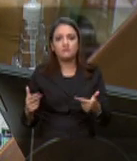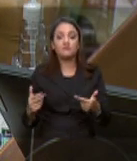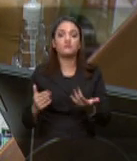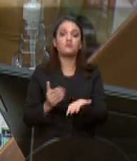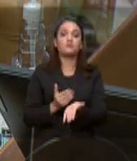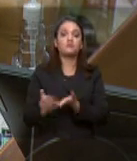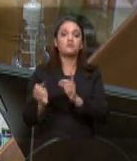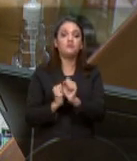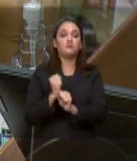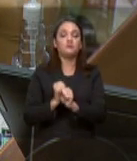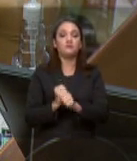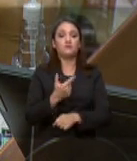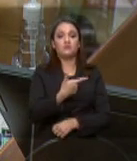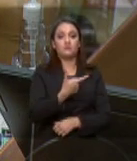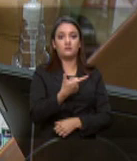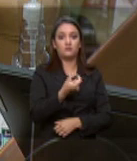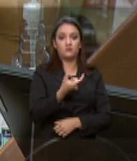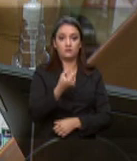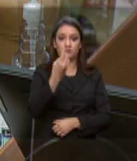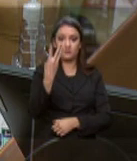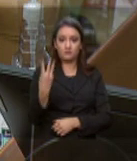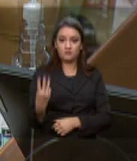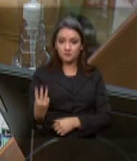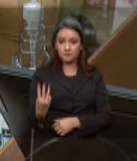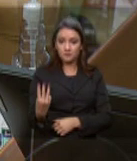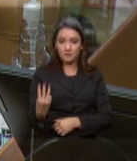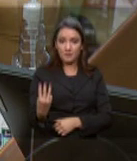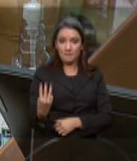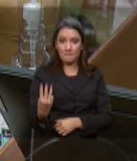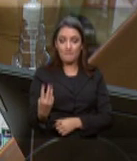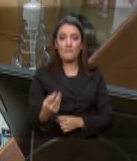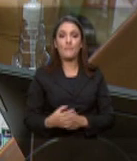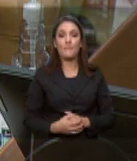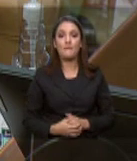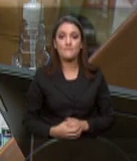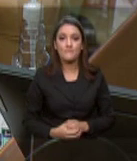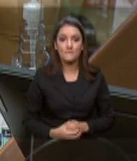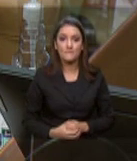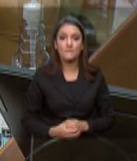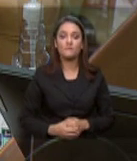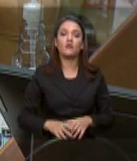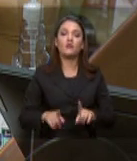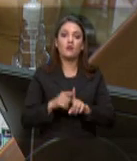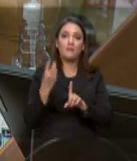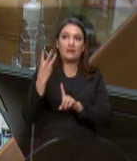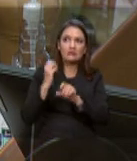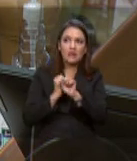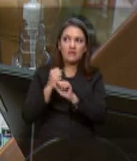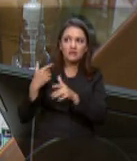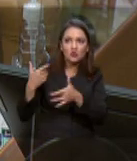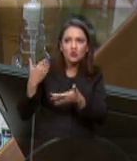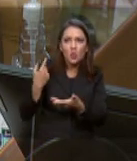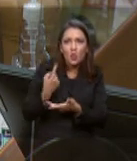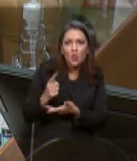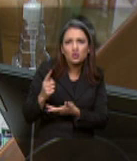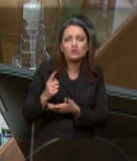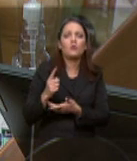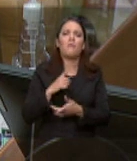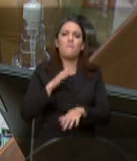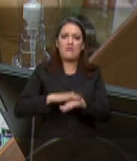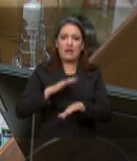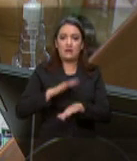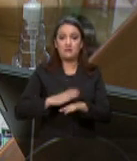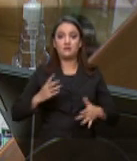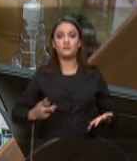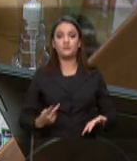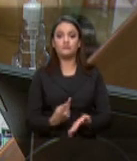de 2013, com acentuação de, a partir, desde 2015, e nos últimos 3 anos muito mais. E este, isto